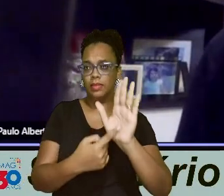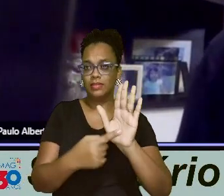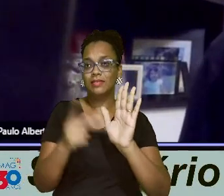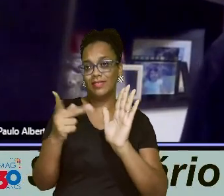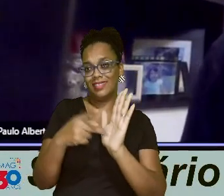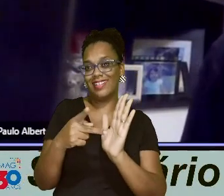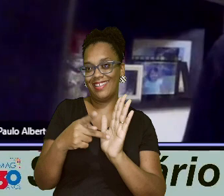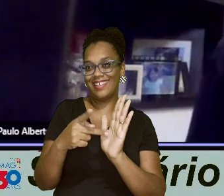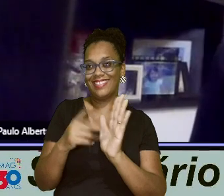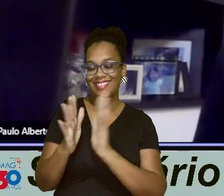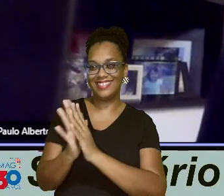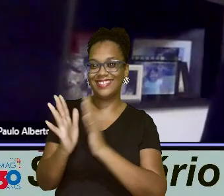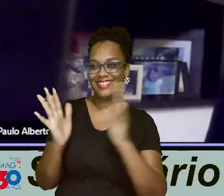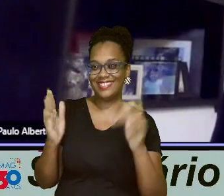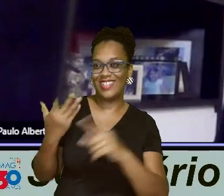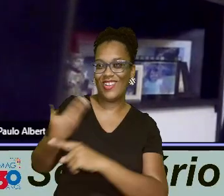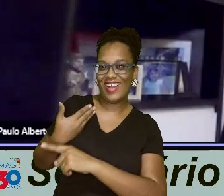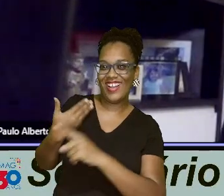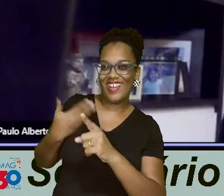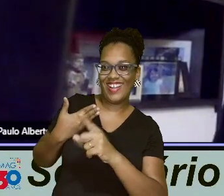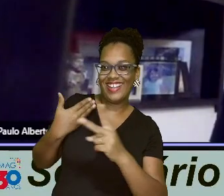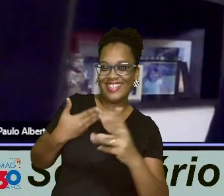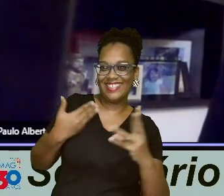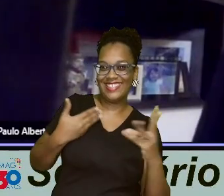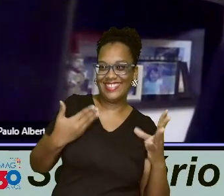durante a fala dos colegas que me antecederam, né?